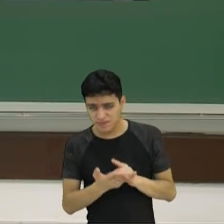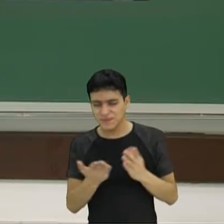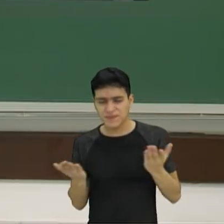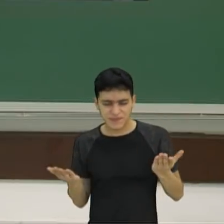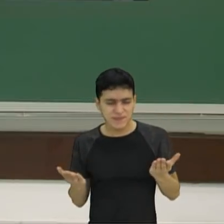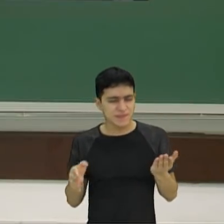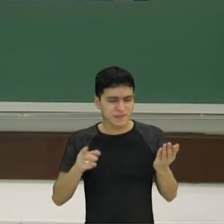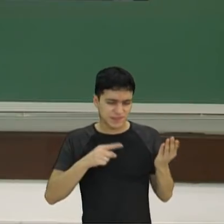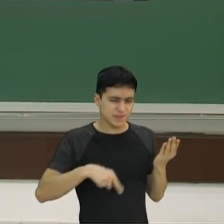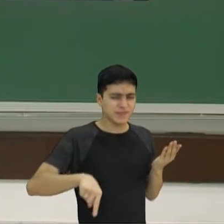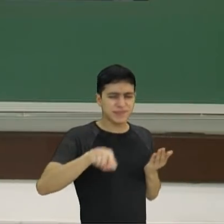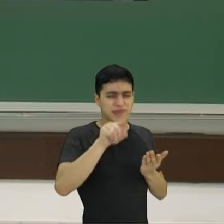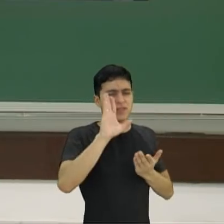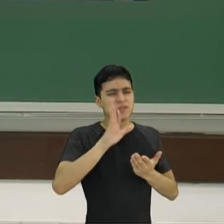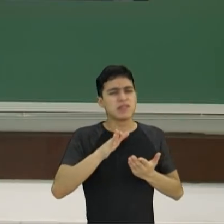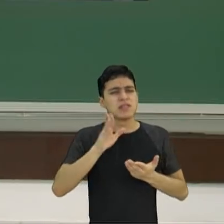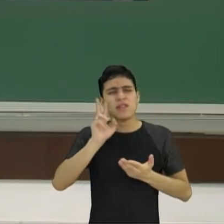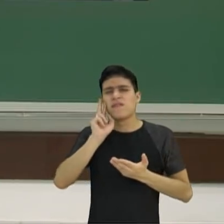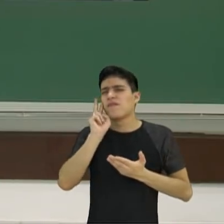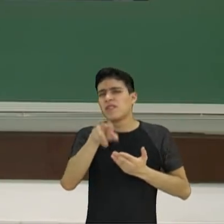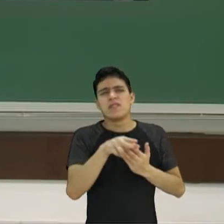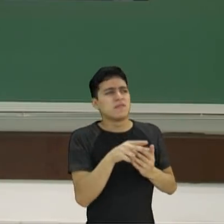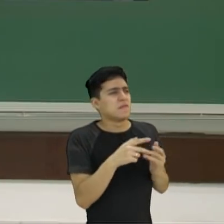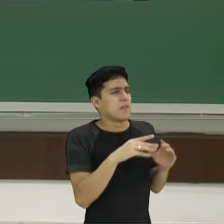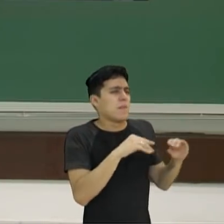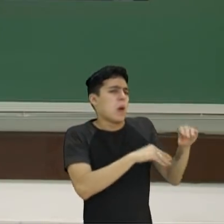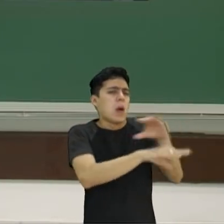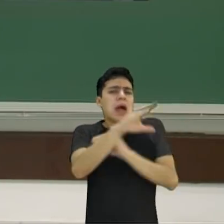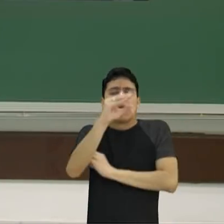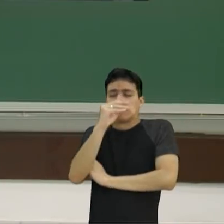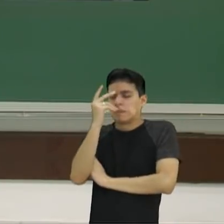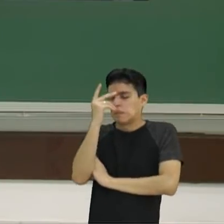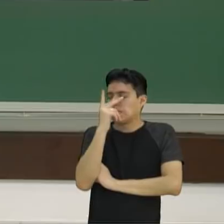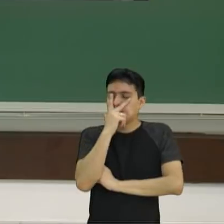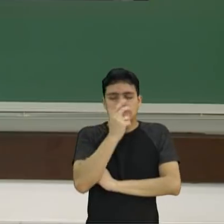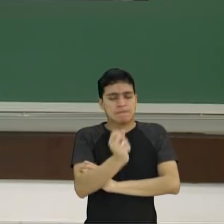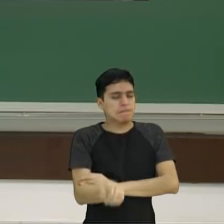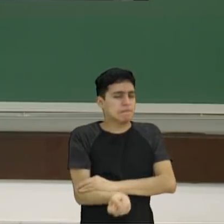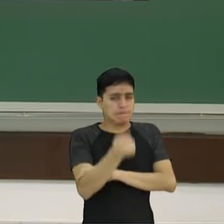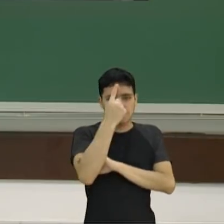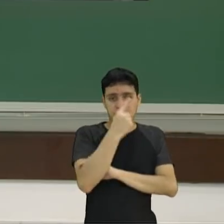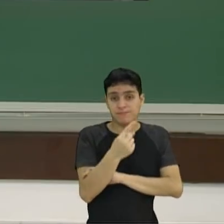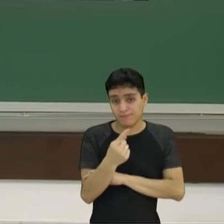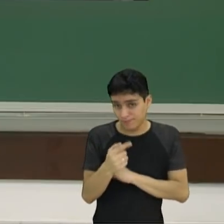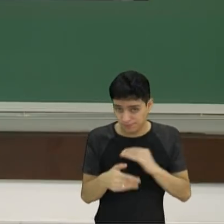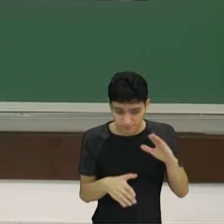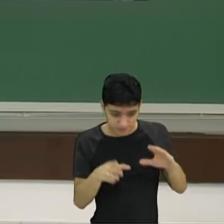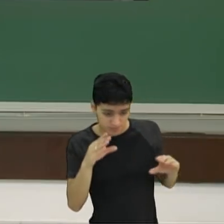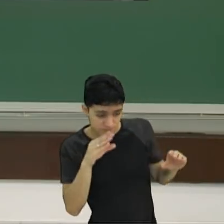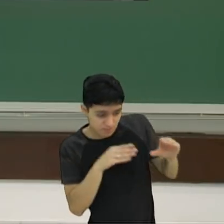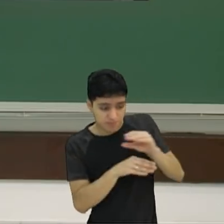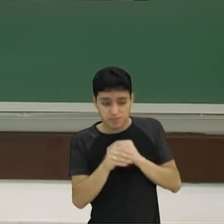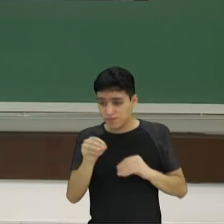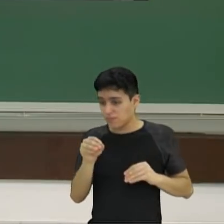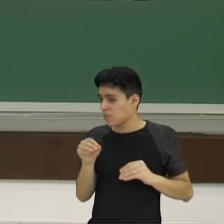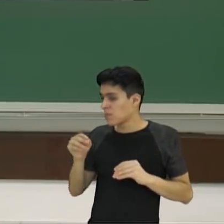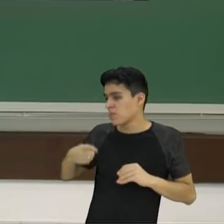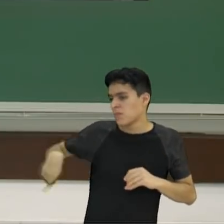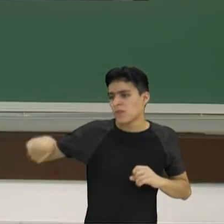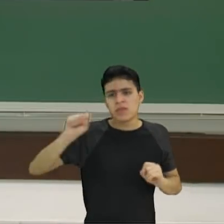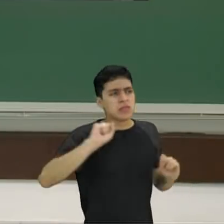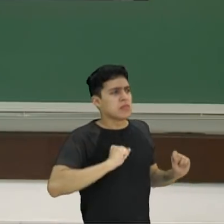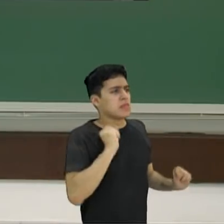deve ter acesso a várias boatos, algumas são fora do comum. E algumas causam raiva, algumas